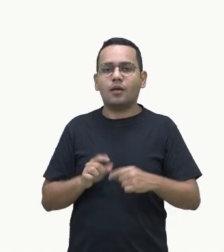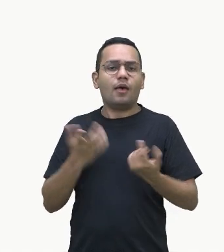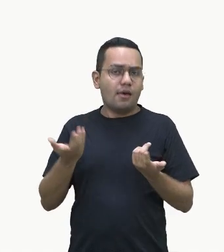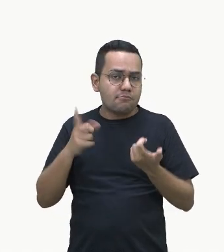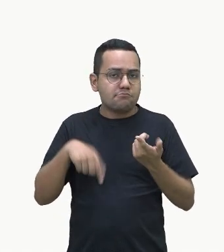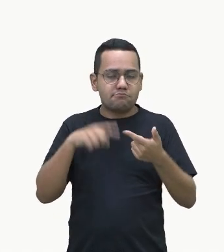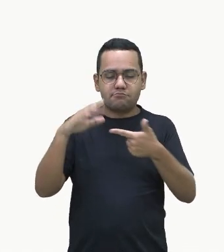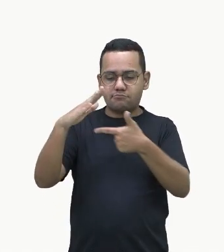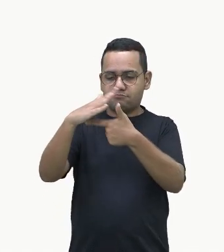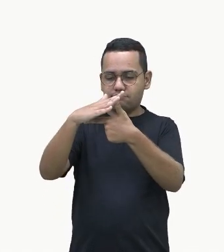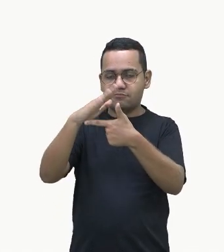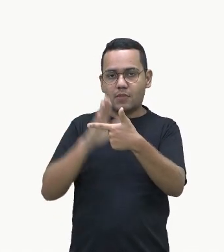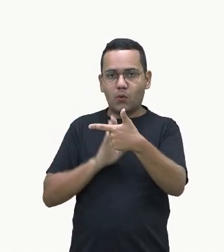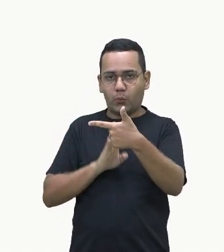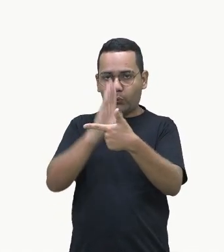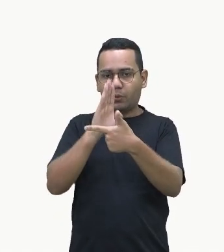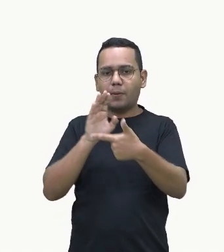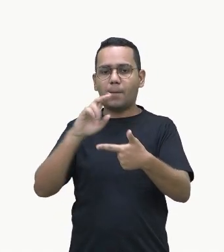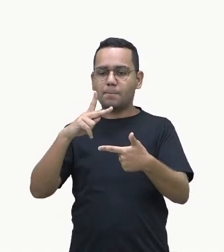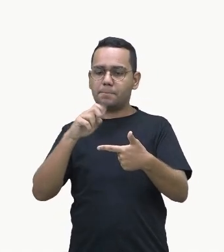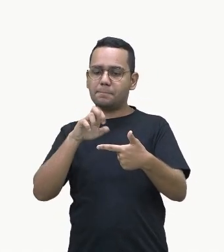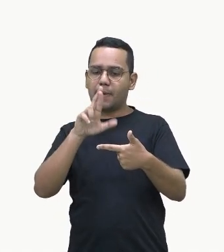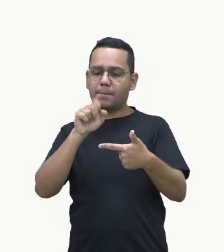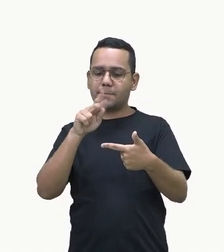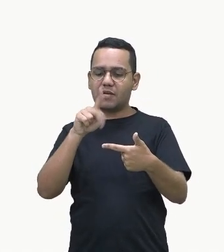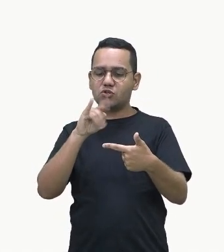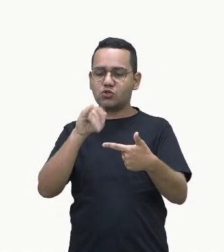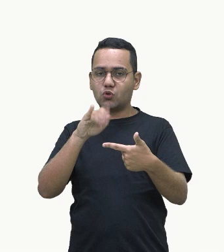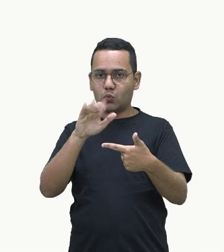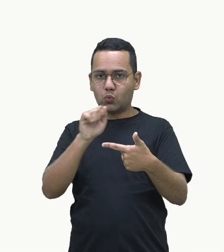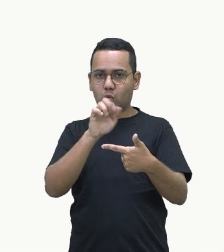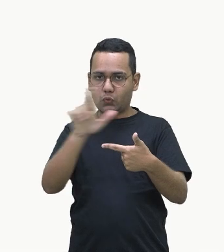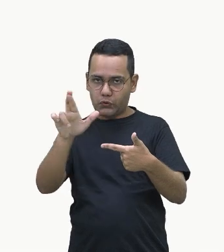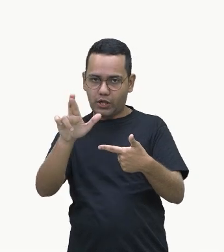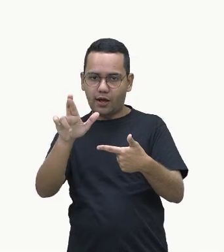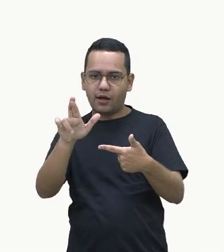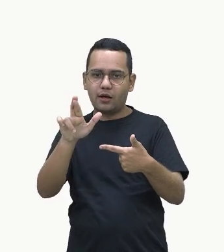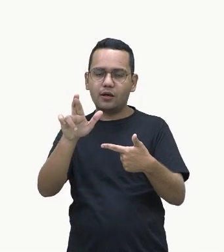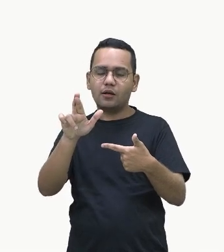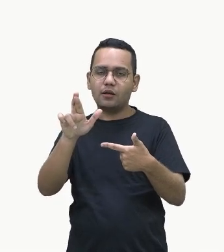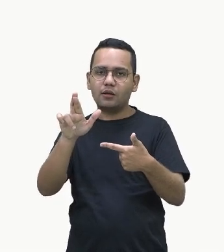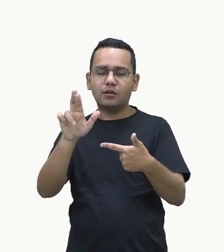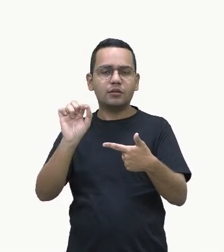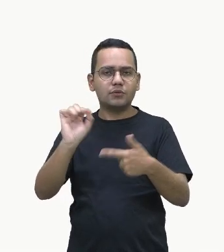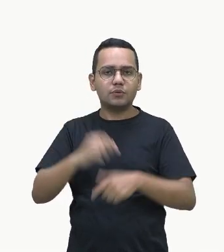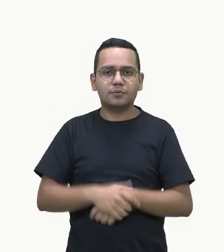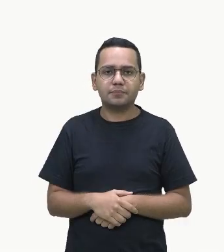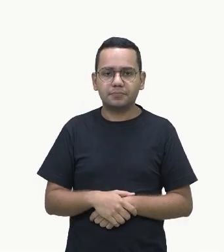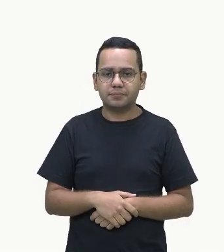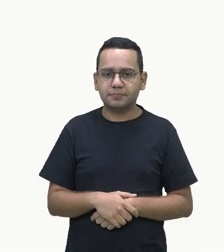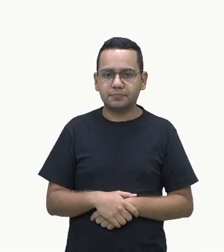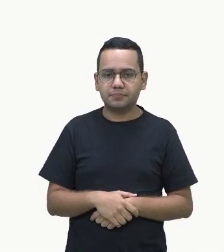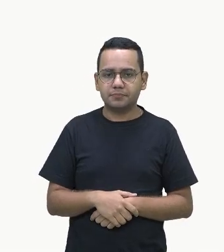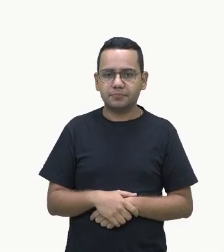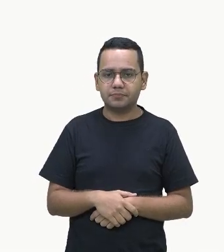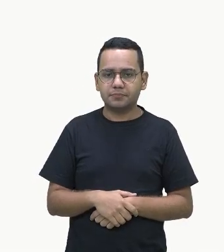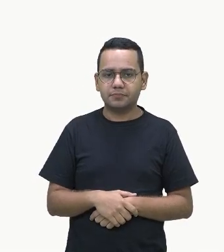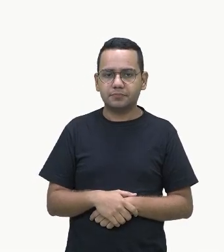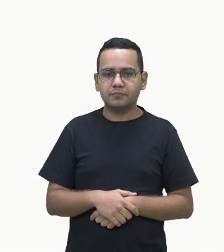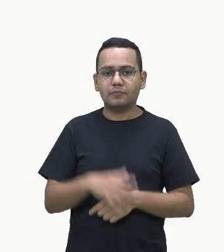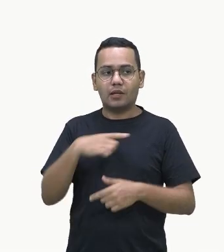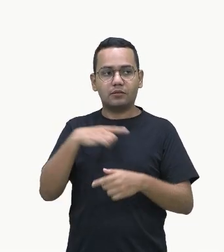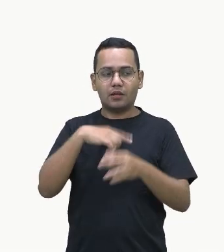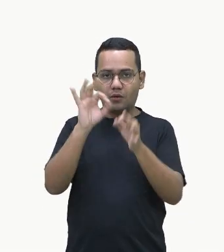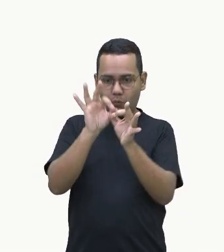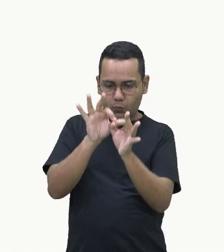significa linha perpendicular? Vai sempre formar 90 graus lá no lado que terminar. Traçada de um vértice